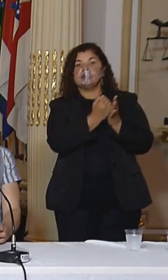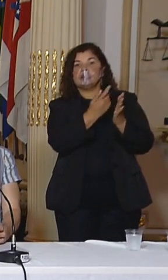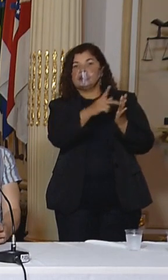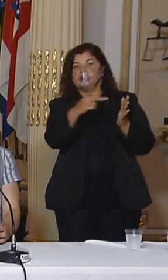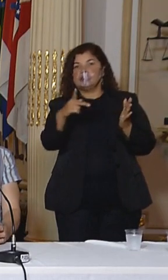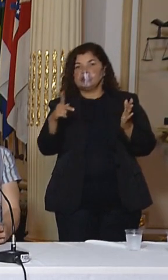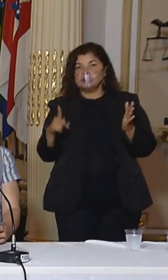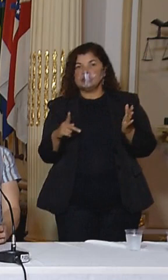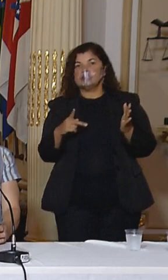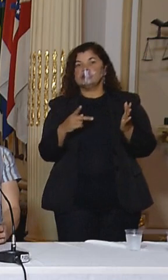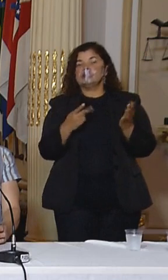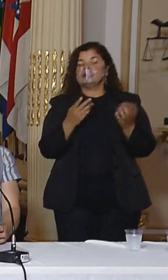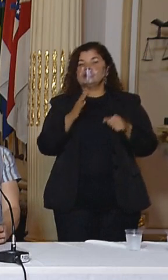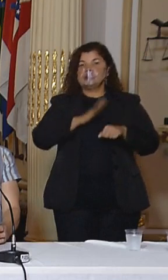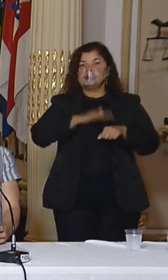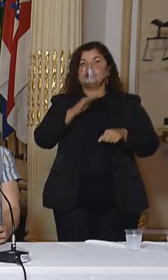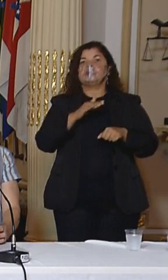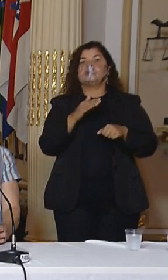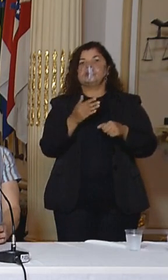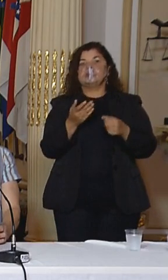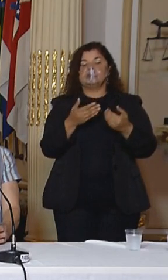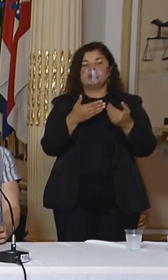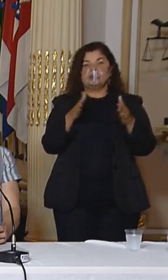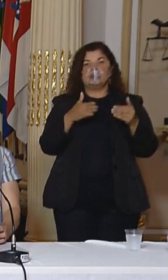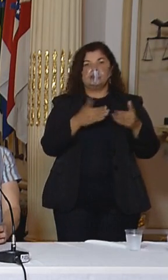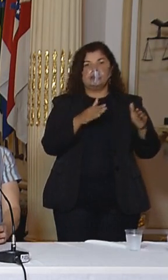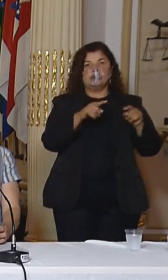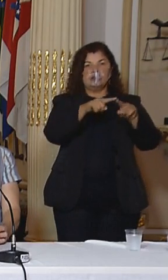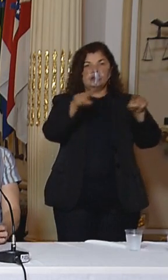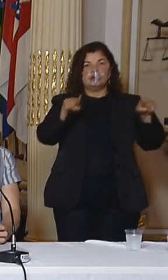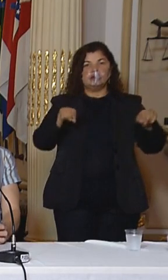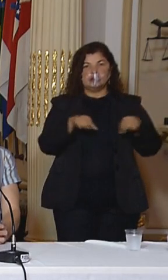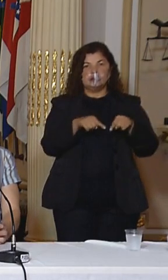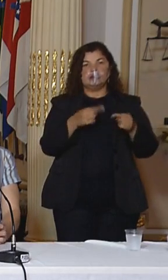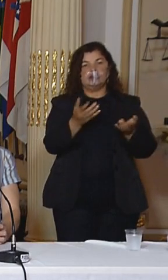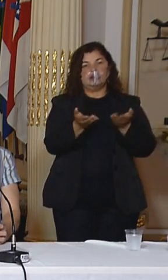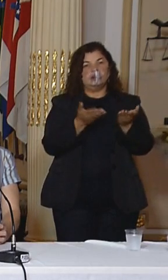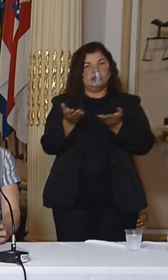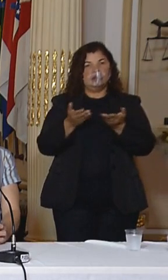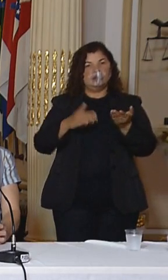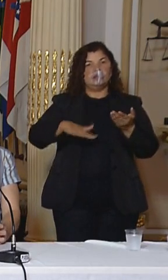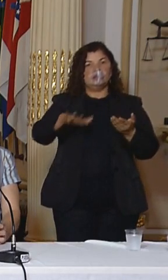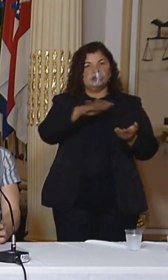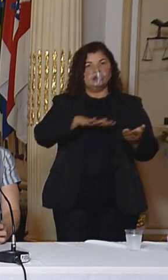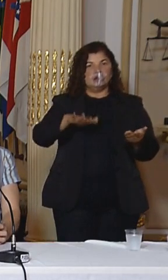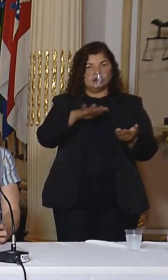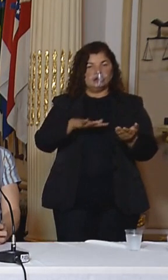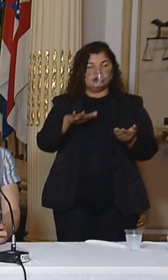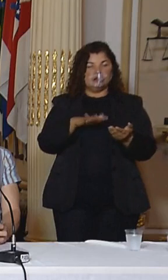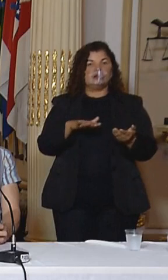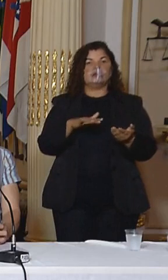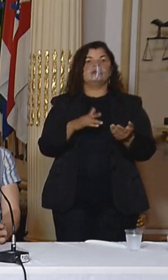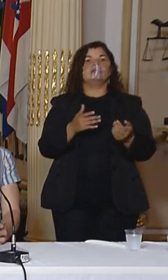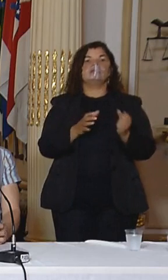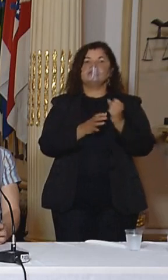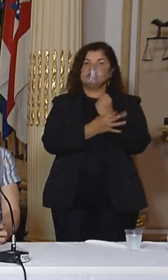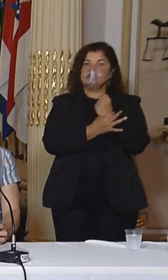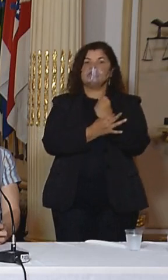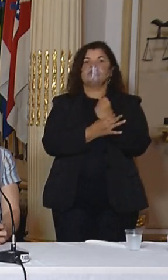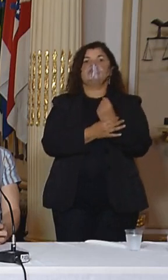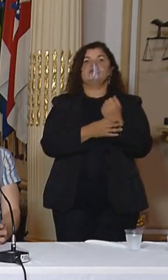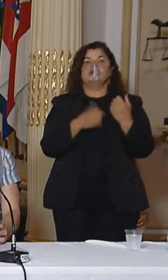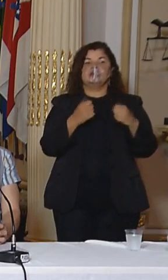deles em relação à reabertura gradual, mas segura, dos atendimentos, que devem